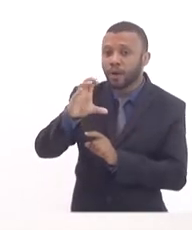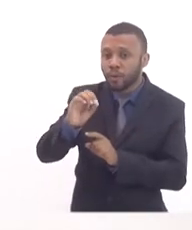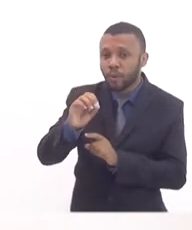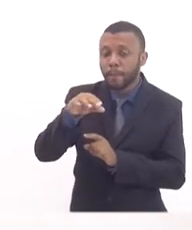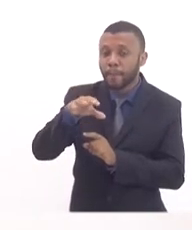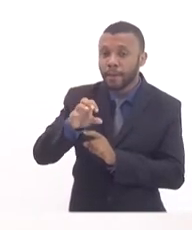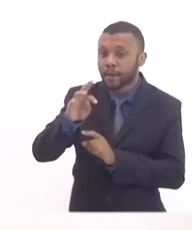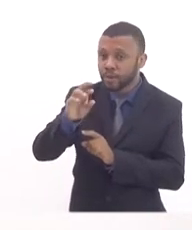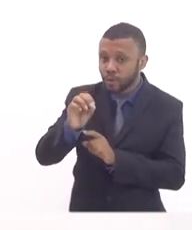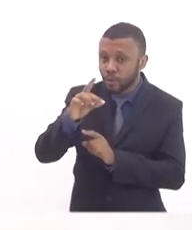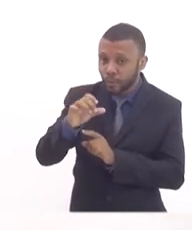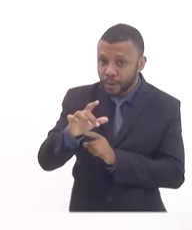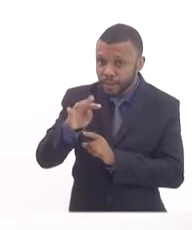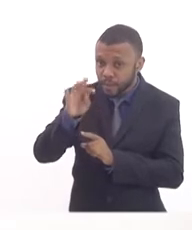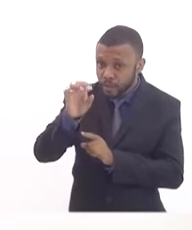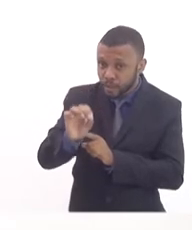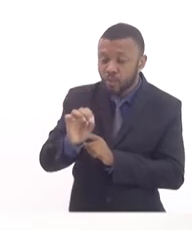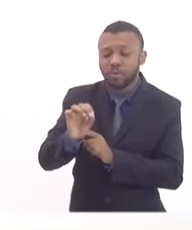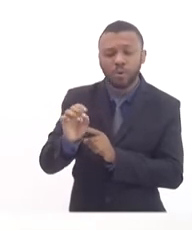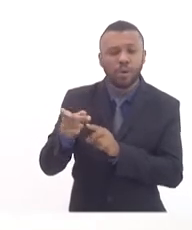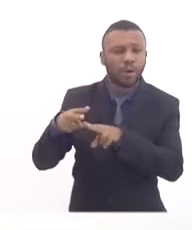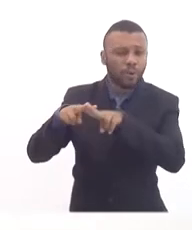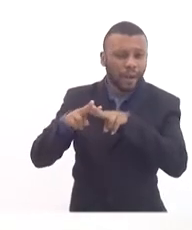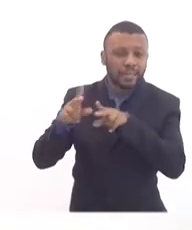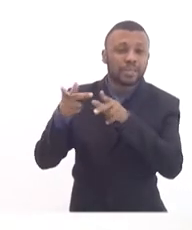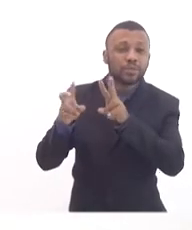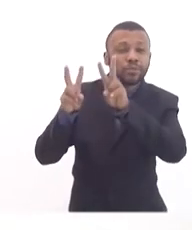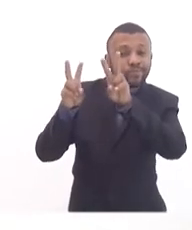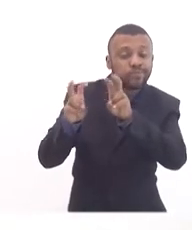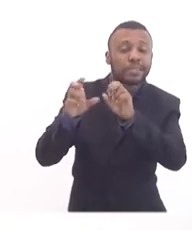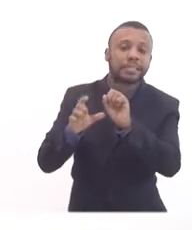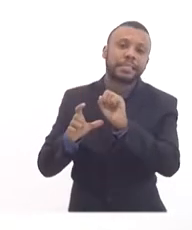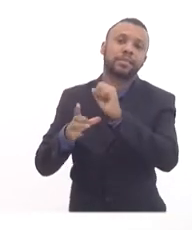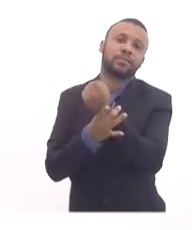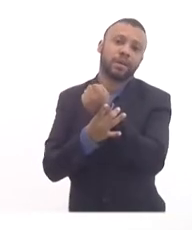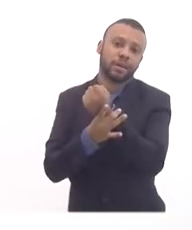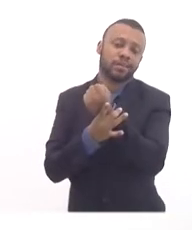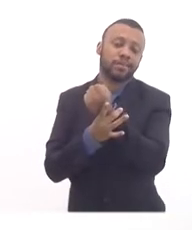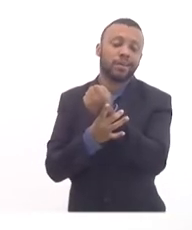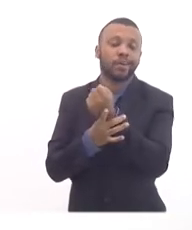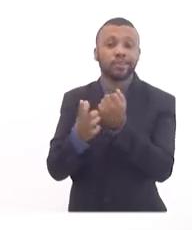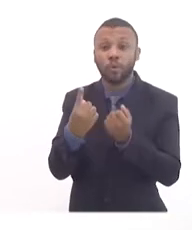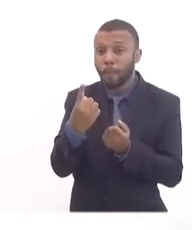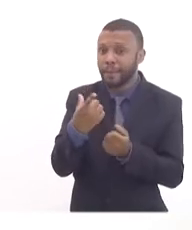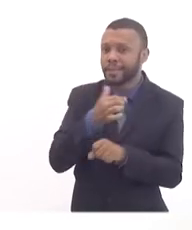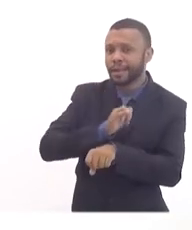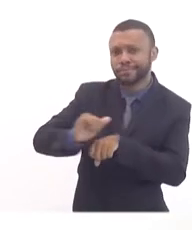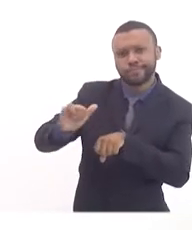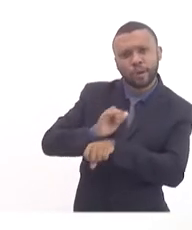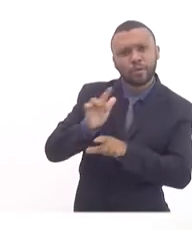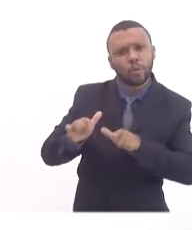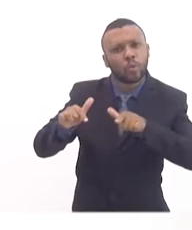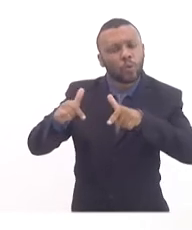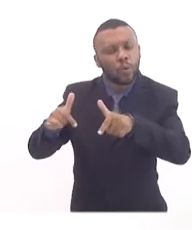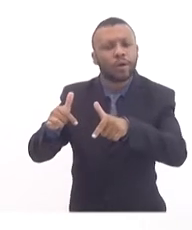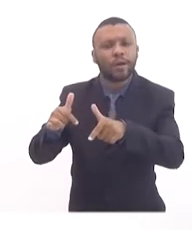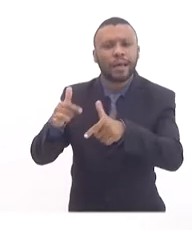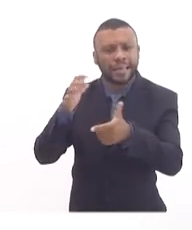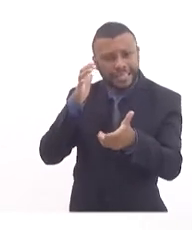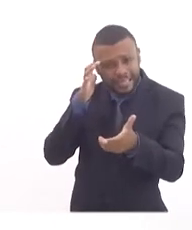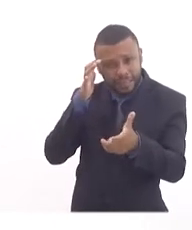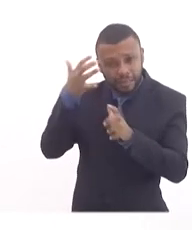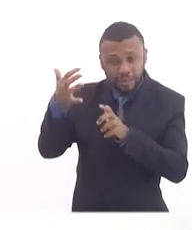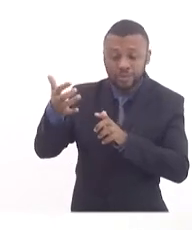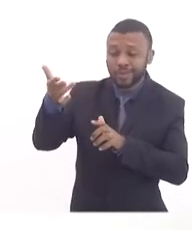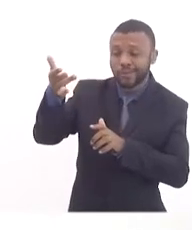segurança e acho que uma das formas de enfrentar o abandono EA insegurança que lá existem É